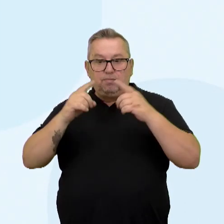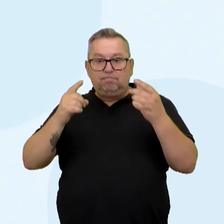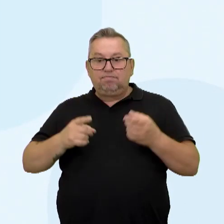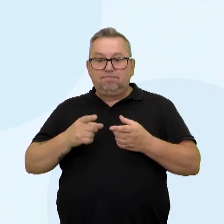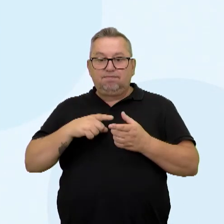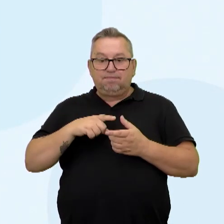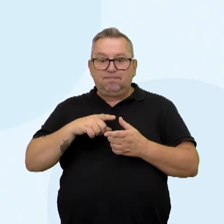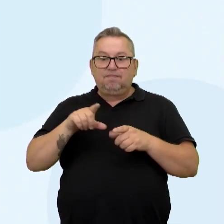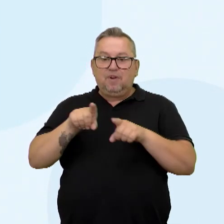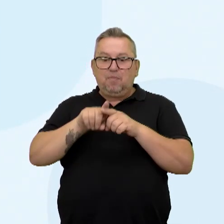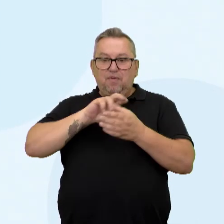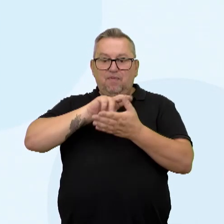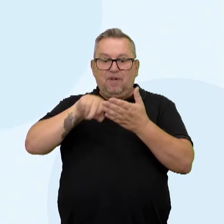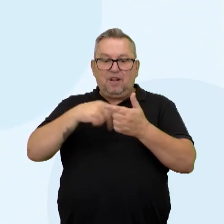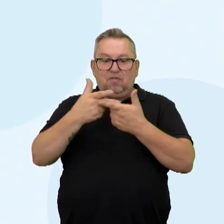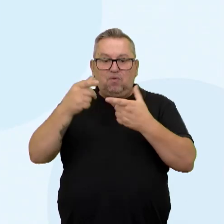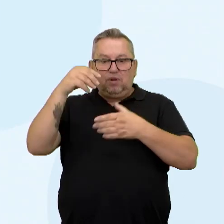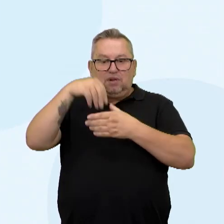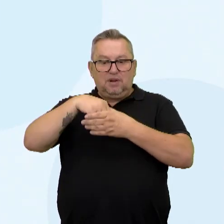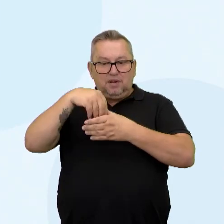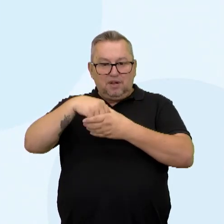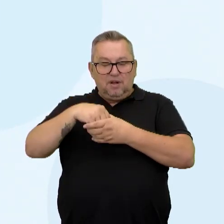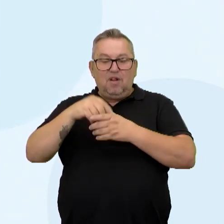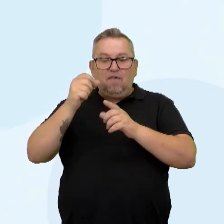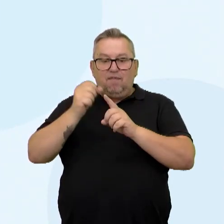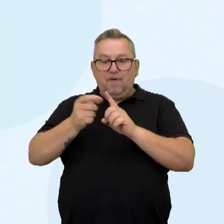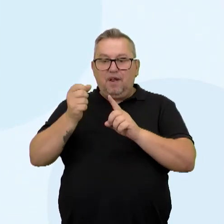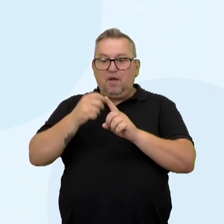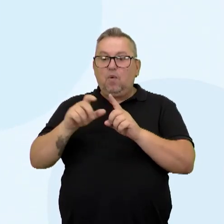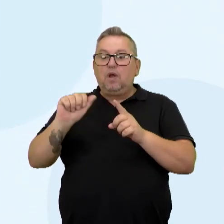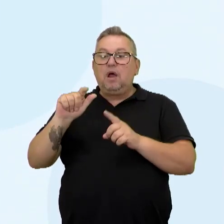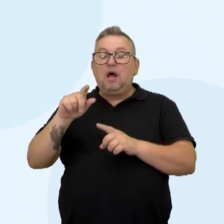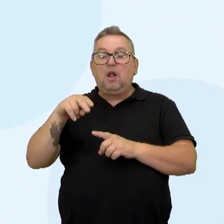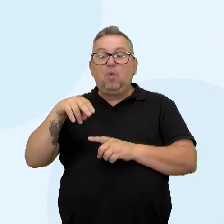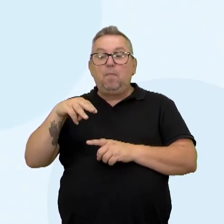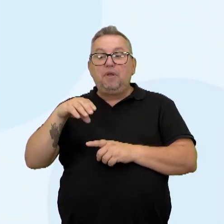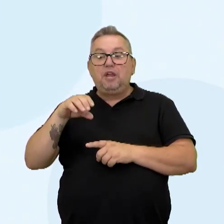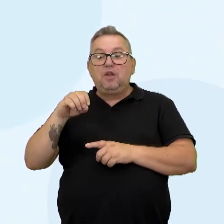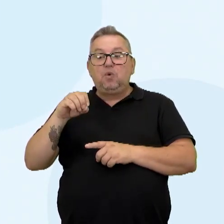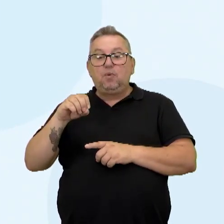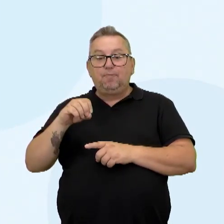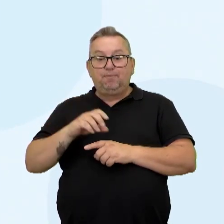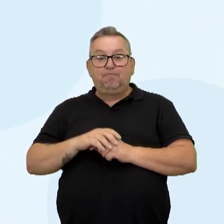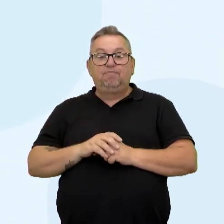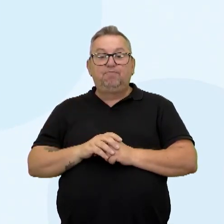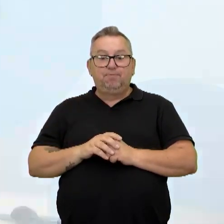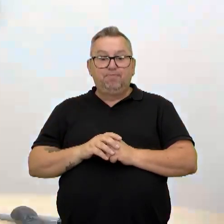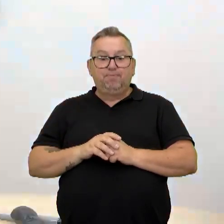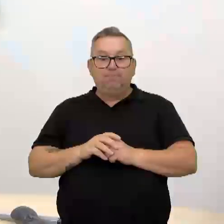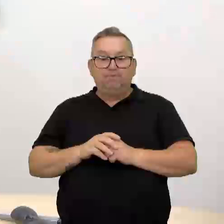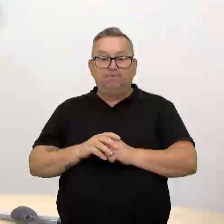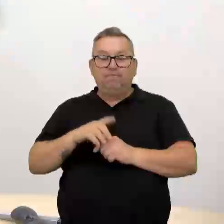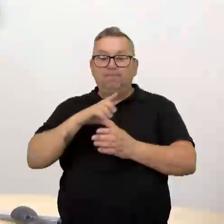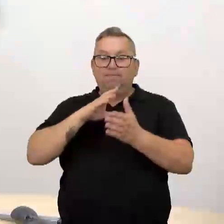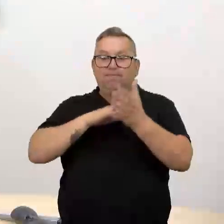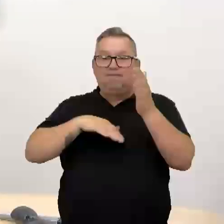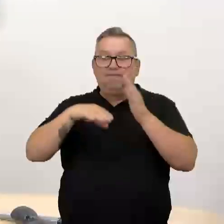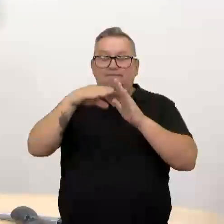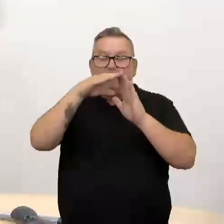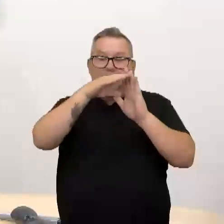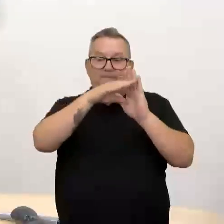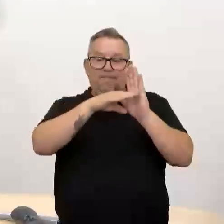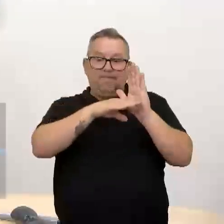rico em argilo-minerais, né? 1 por 1, óxido hidróxido de ferro e alumínio. Então todos esses solos que aparecem